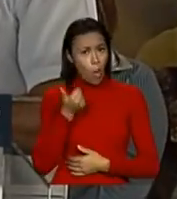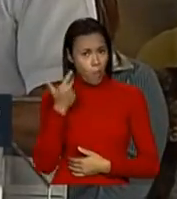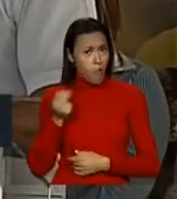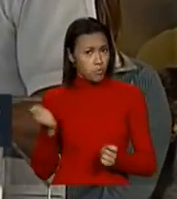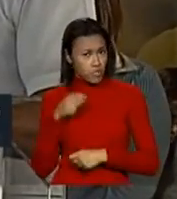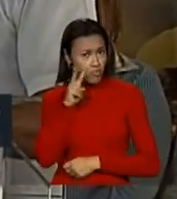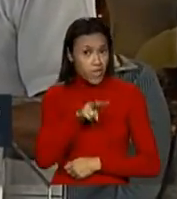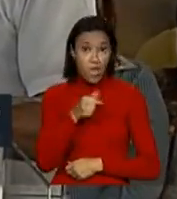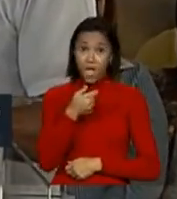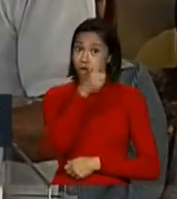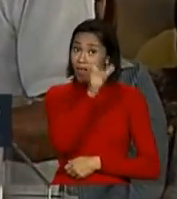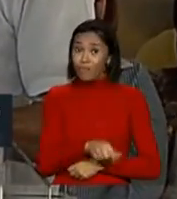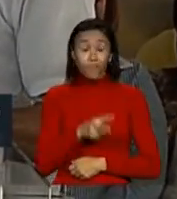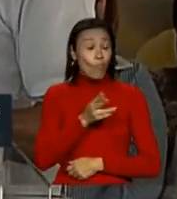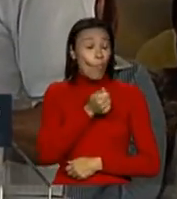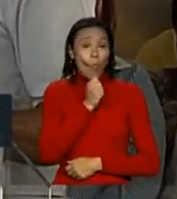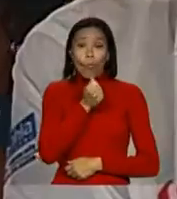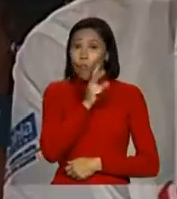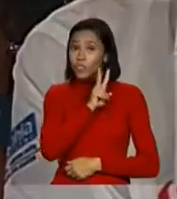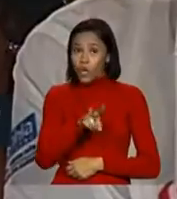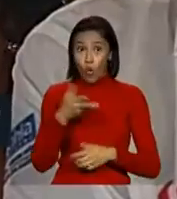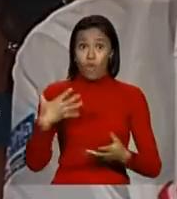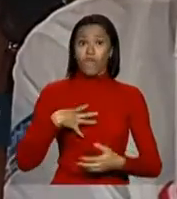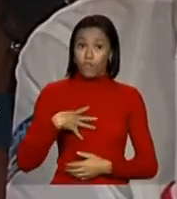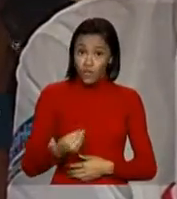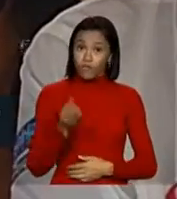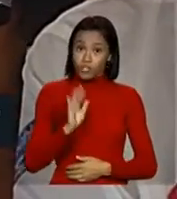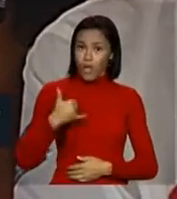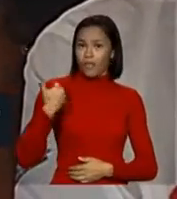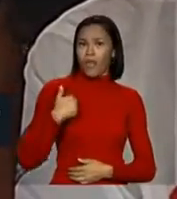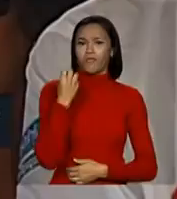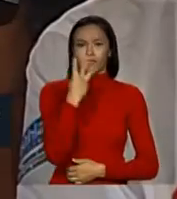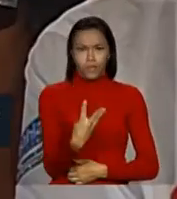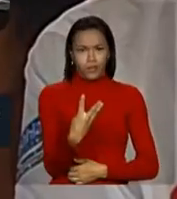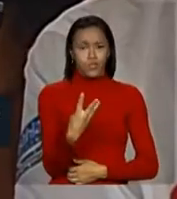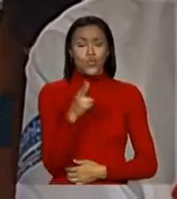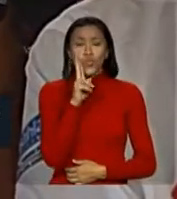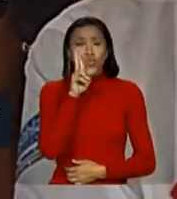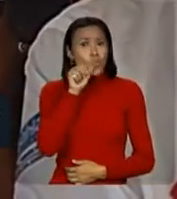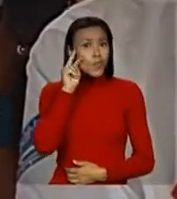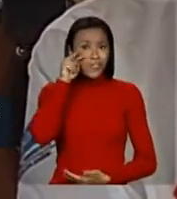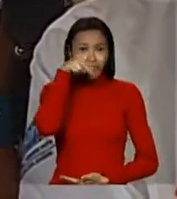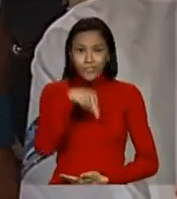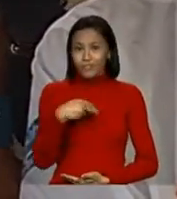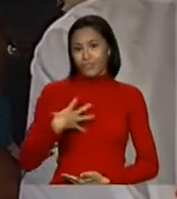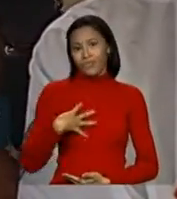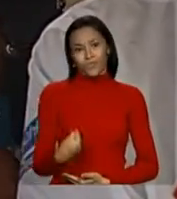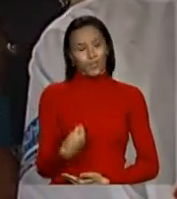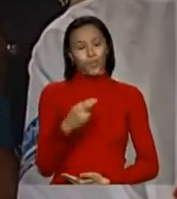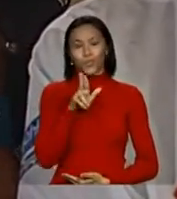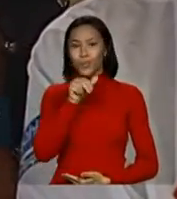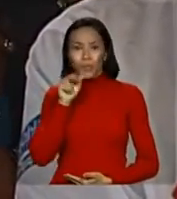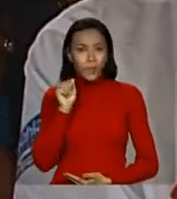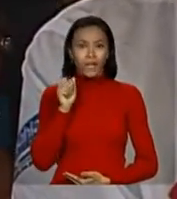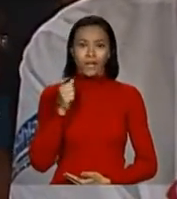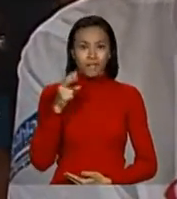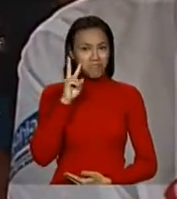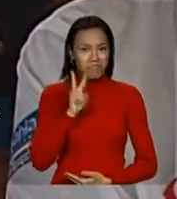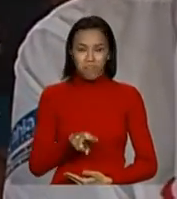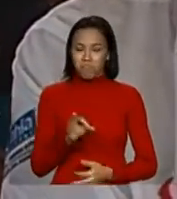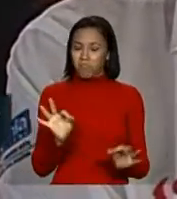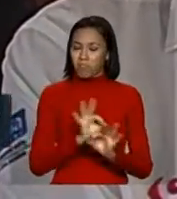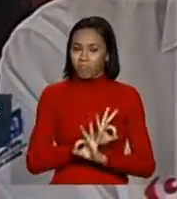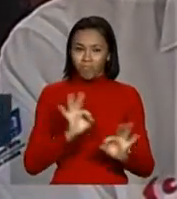tinha tido uma um filho que hoje tá com 3 anos de idade nunca tinha visto o filho na vida nunca tinha visto o filho na